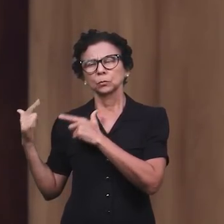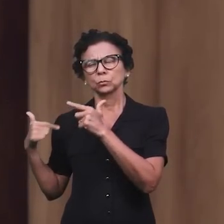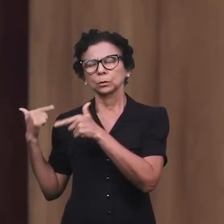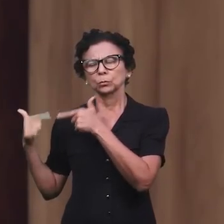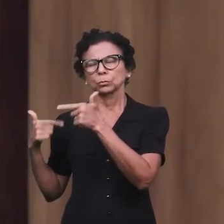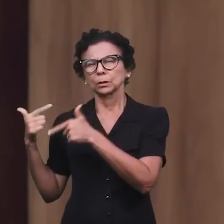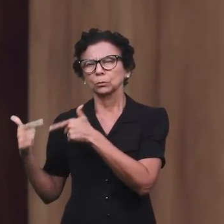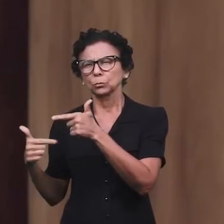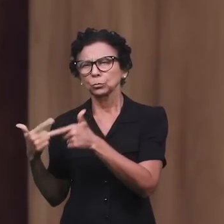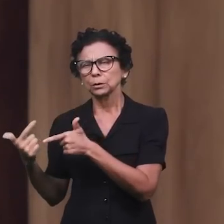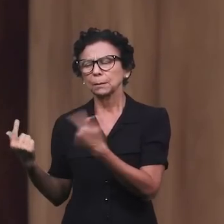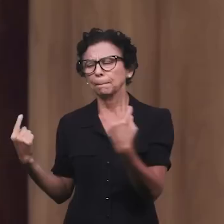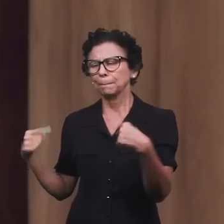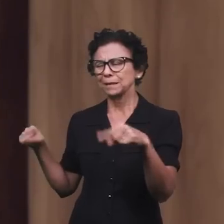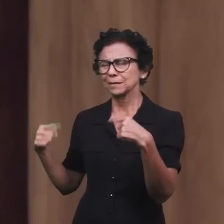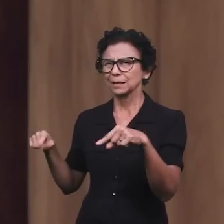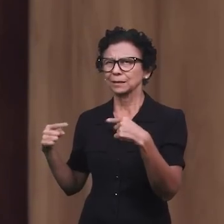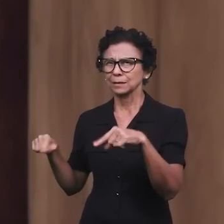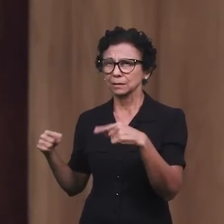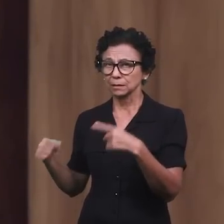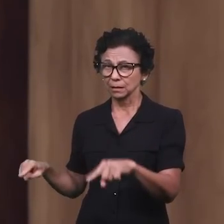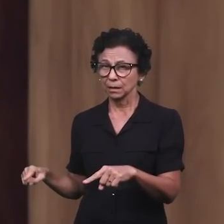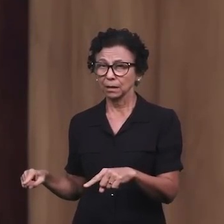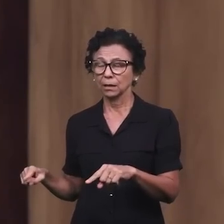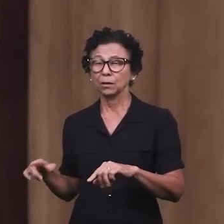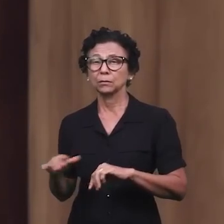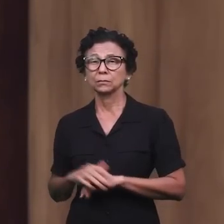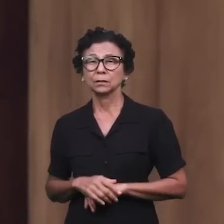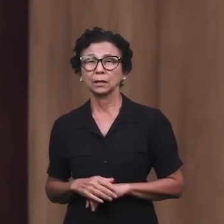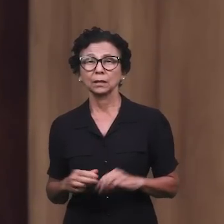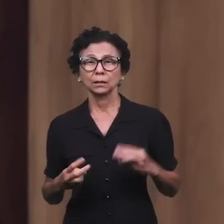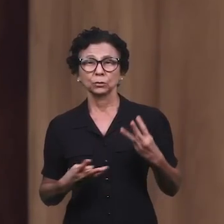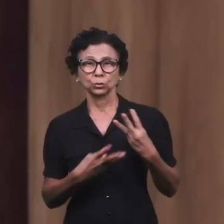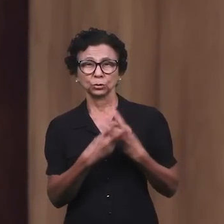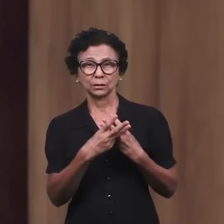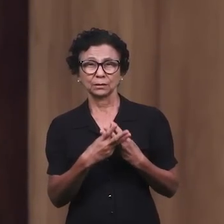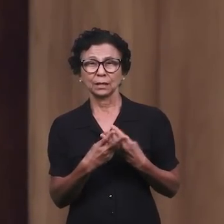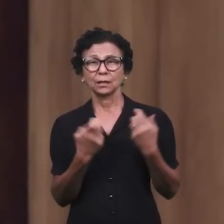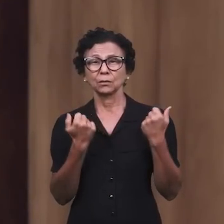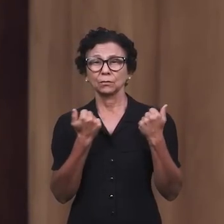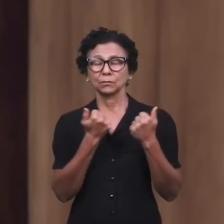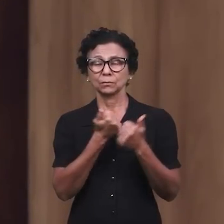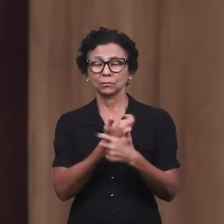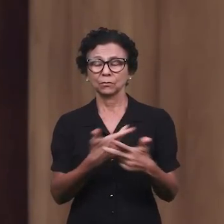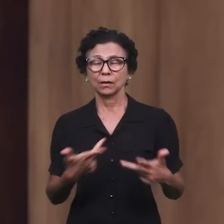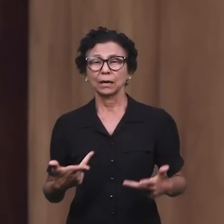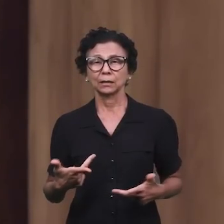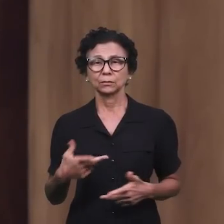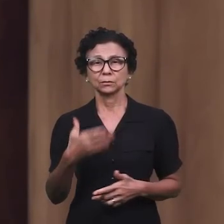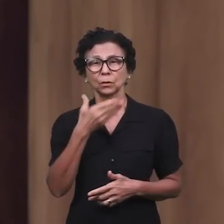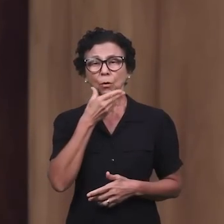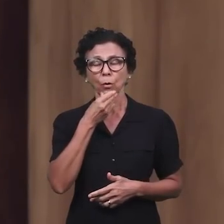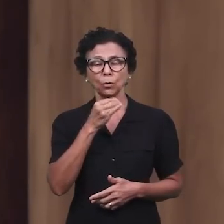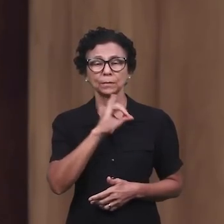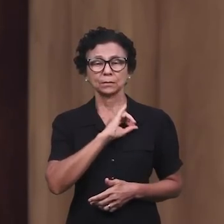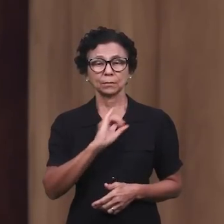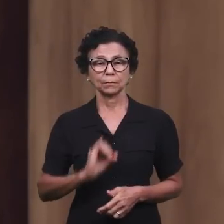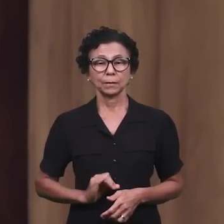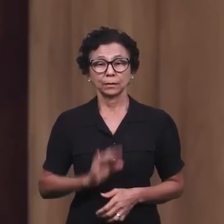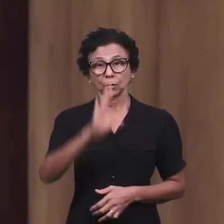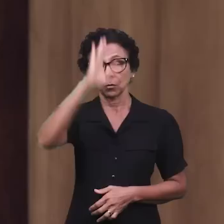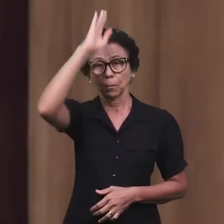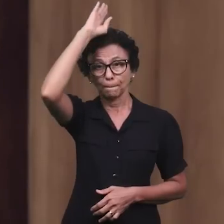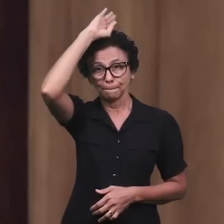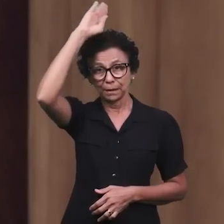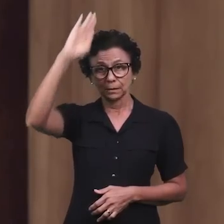de terríveis perseguições por parte do judaísmo, também por parte de vários imperadores romanos, que sucederam nas